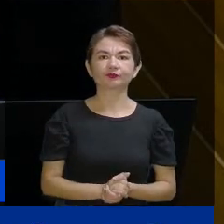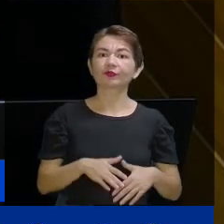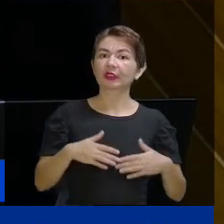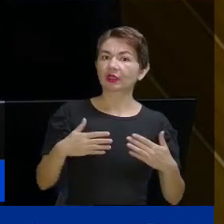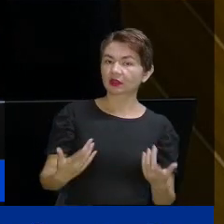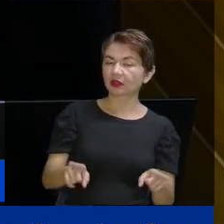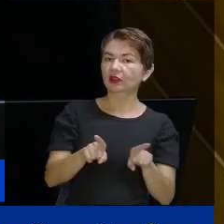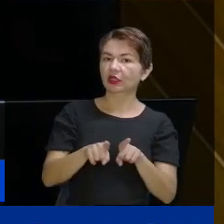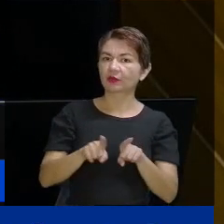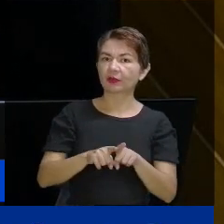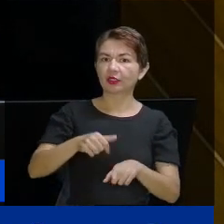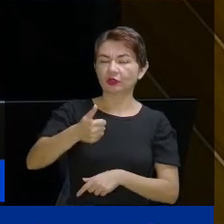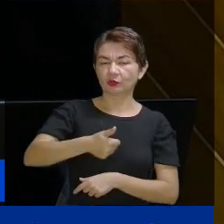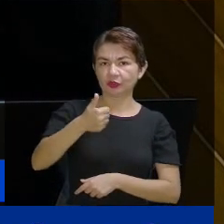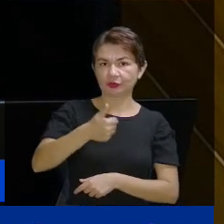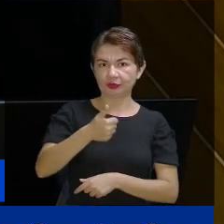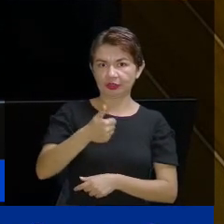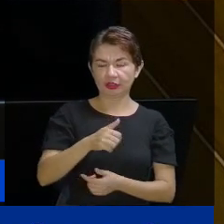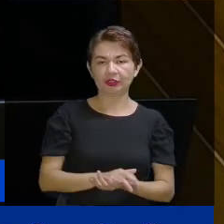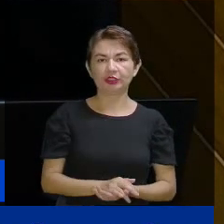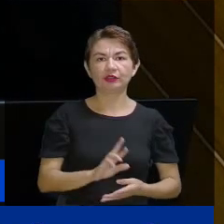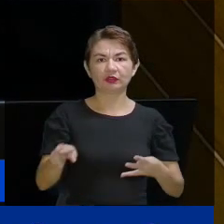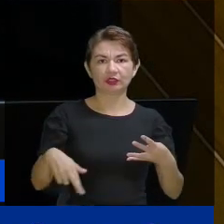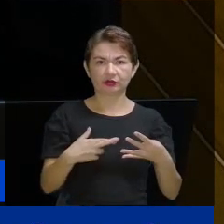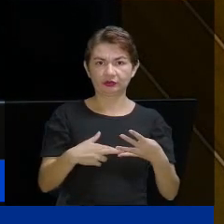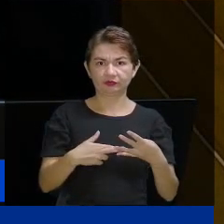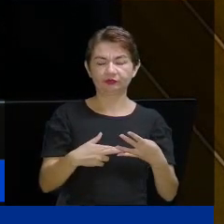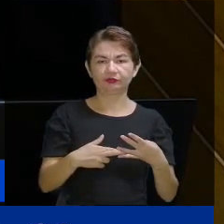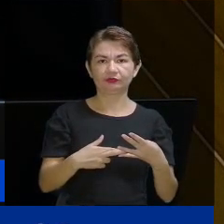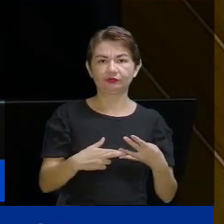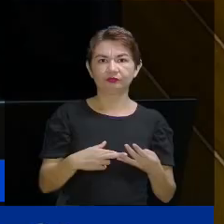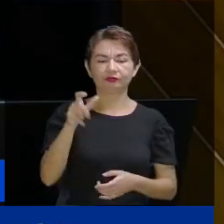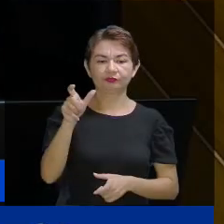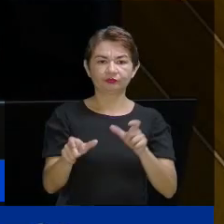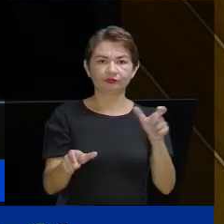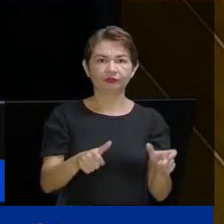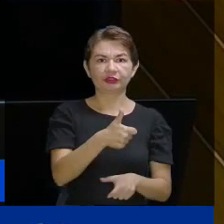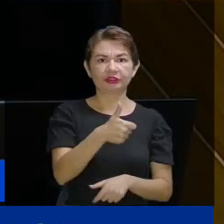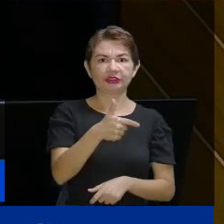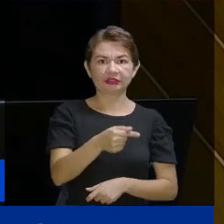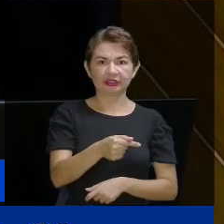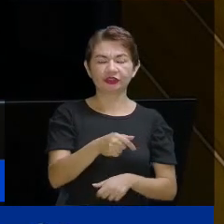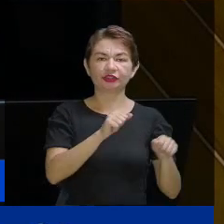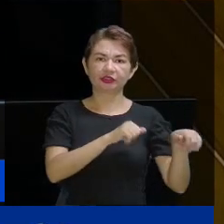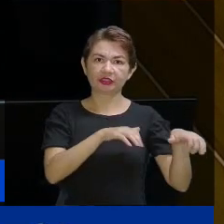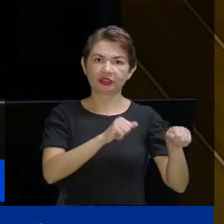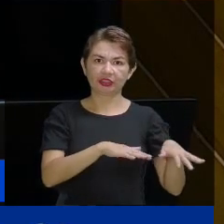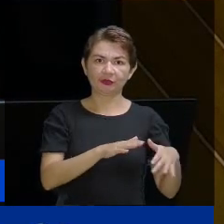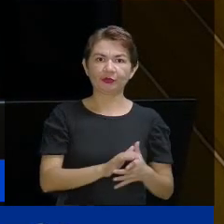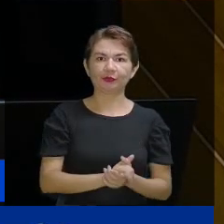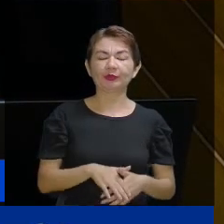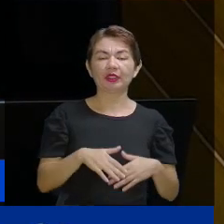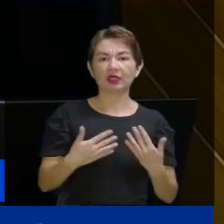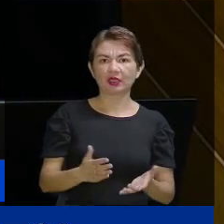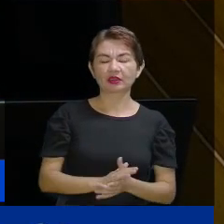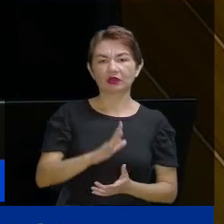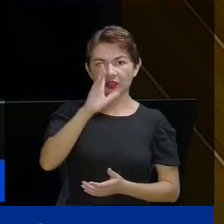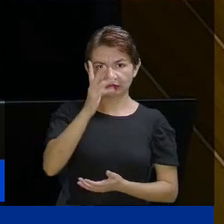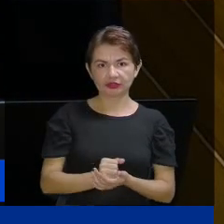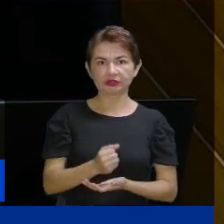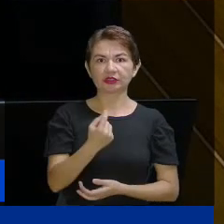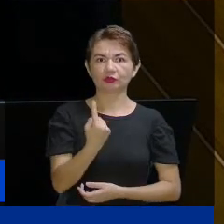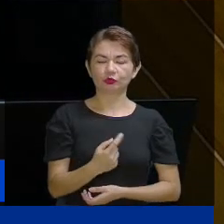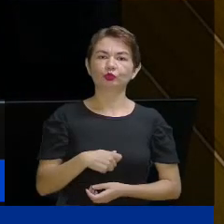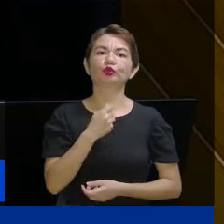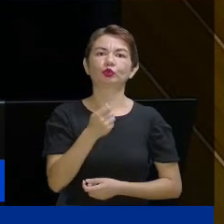Sobreveio, então, o primeiro agravo regimental por parte dos impetrados, em 17 de setembro. A decisão monocrática anterior